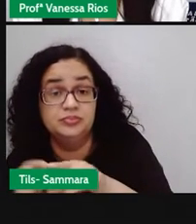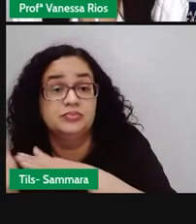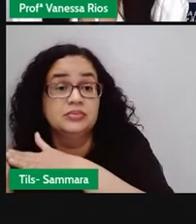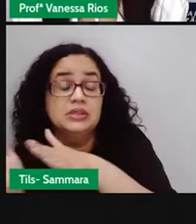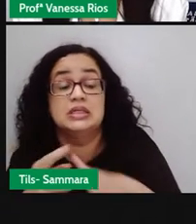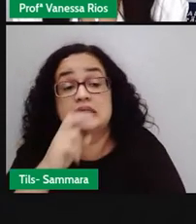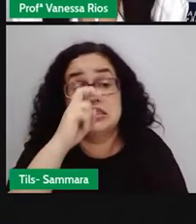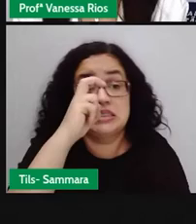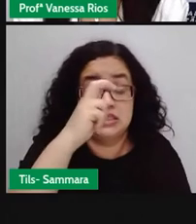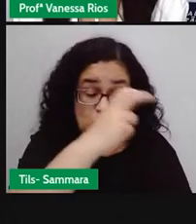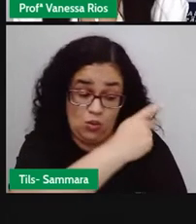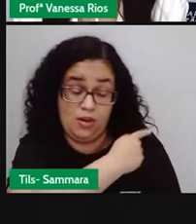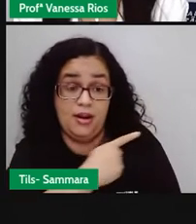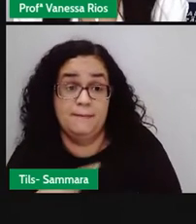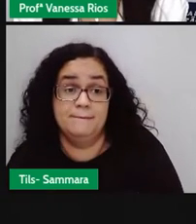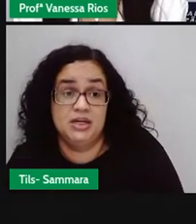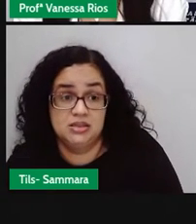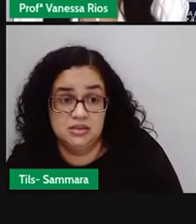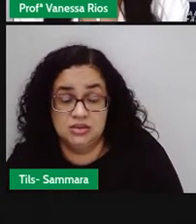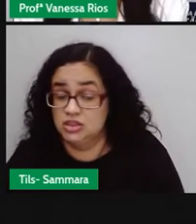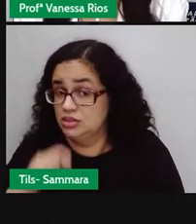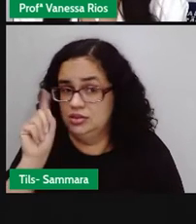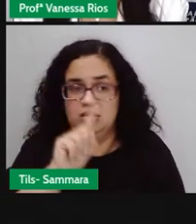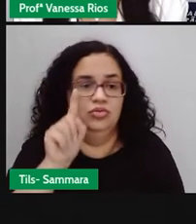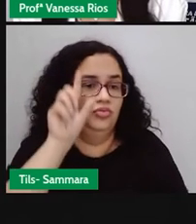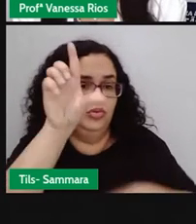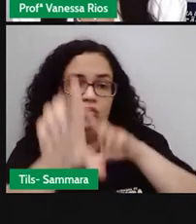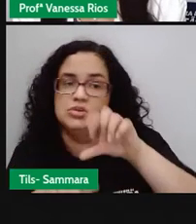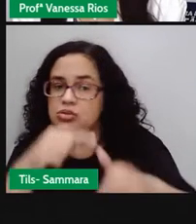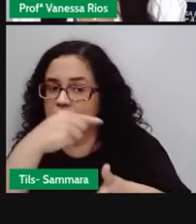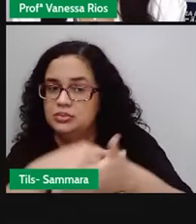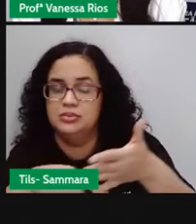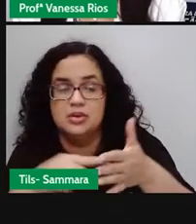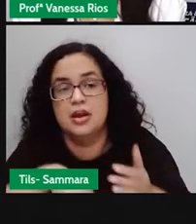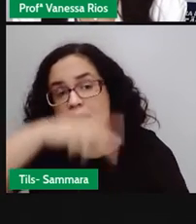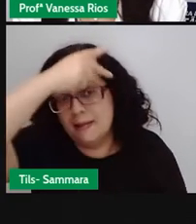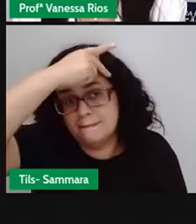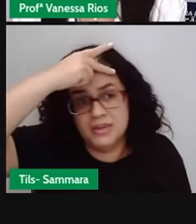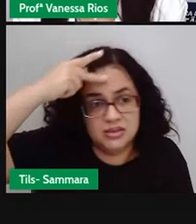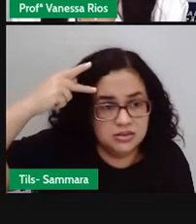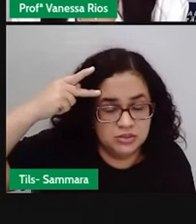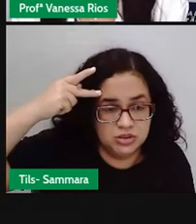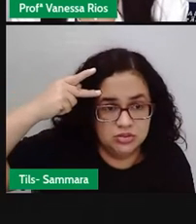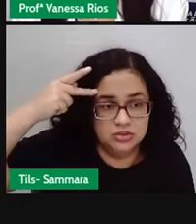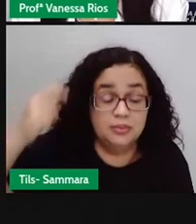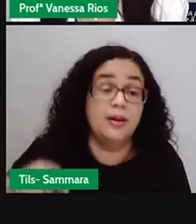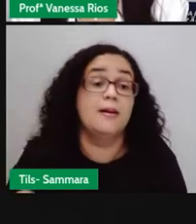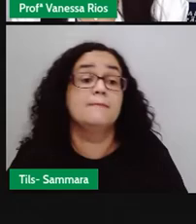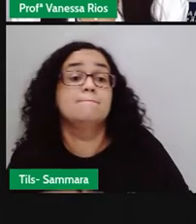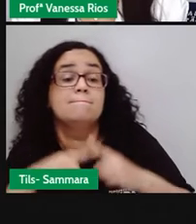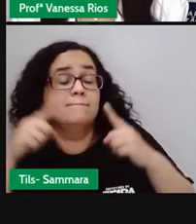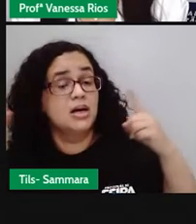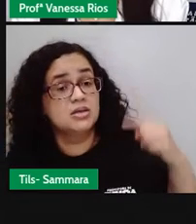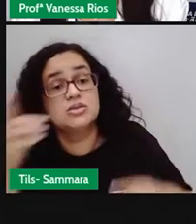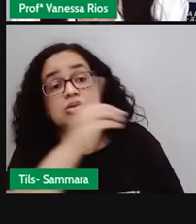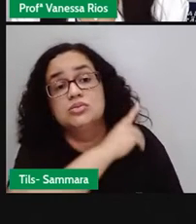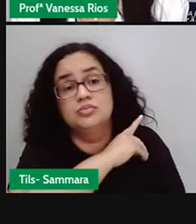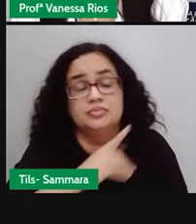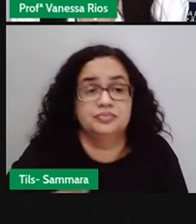já cinco presidentes que não foram escolhidos pelas pessoas através do voto, mas os